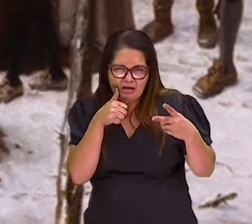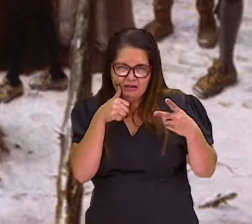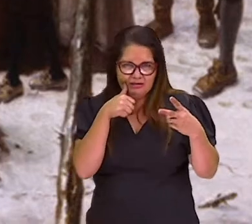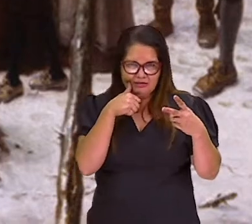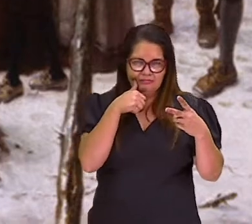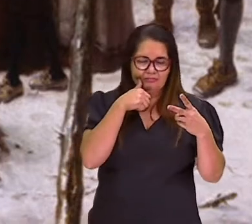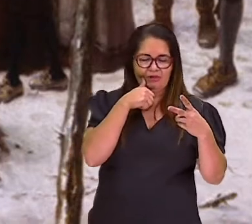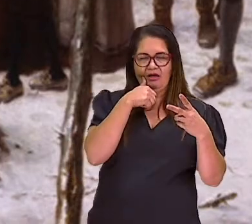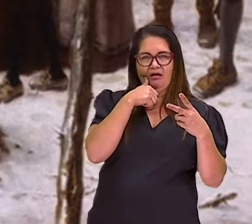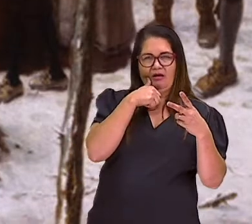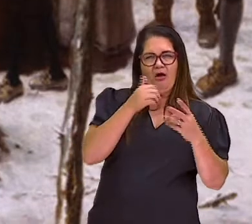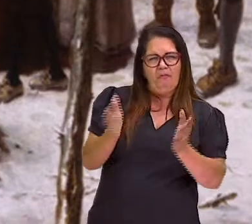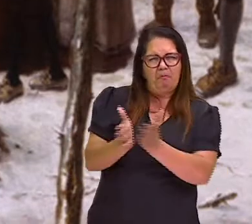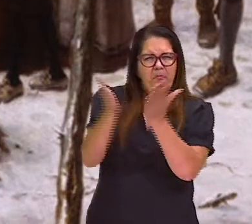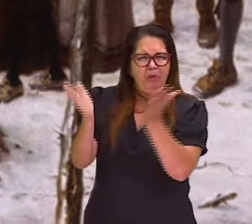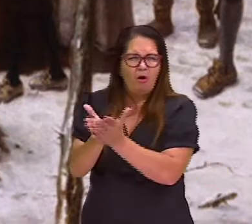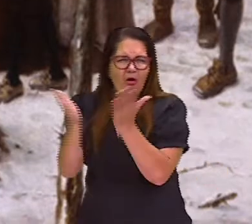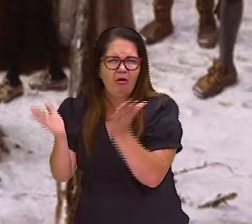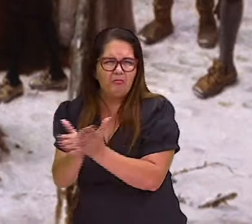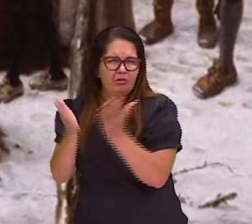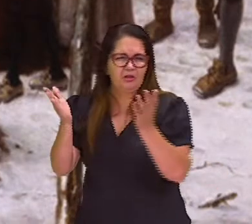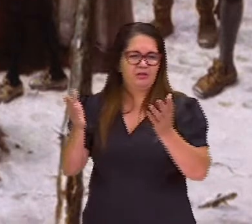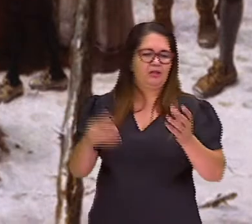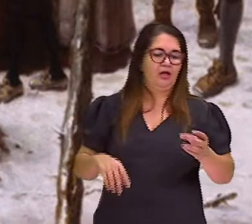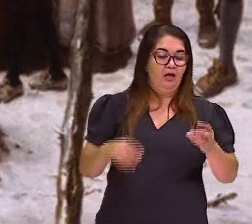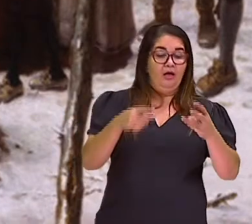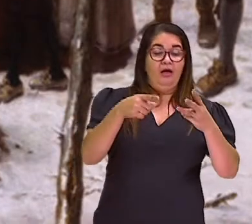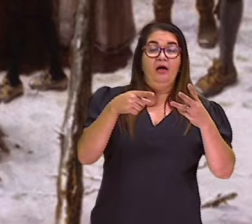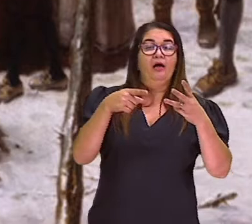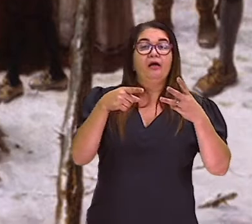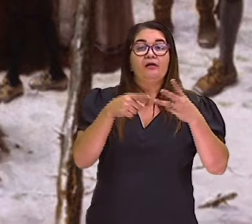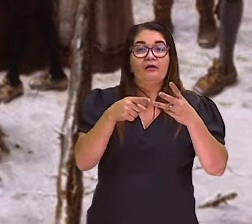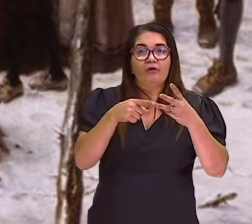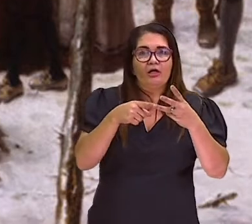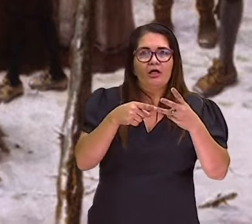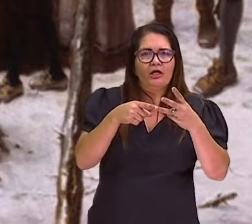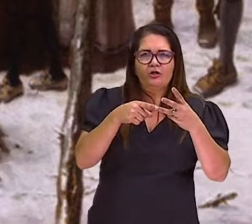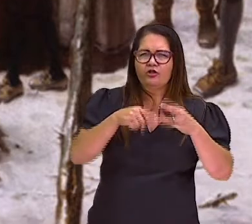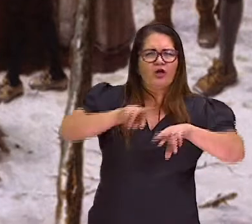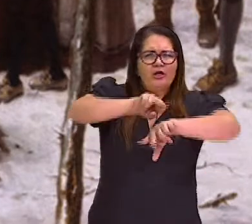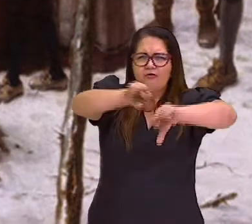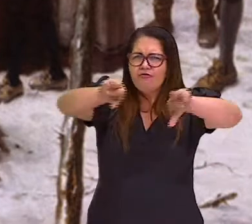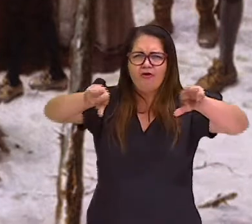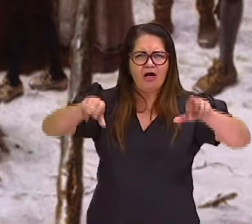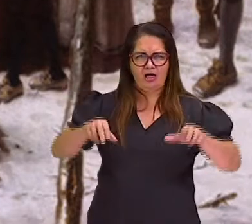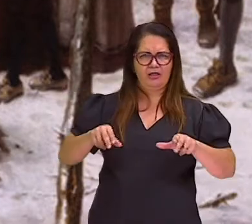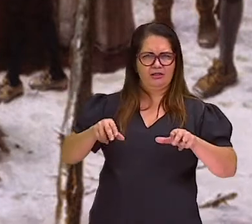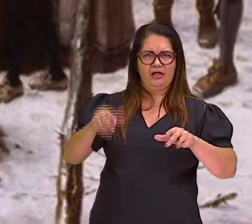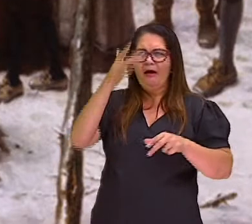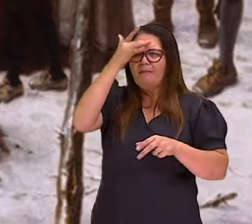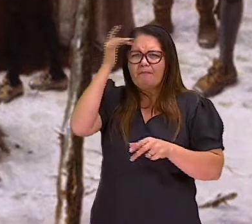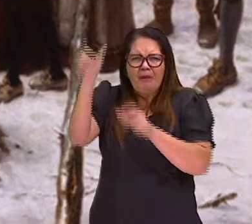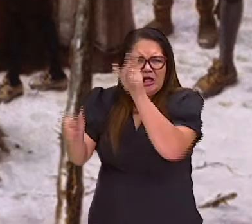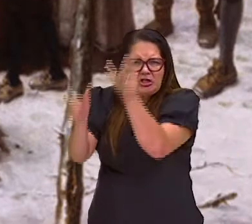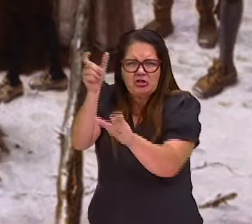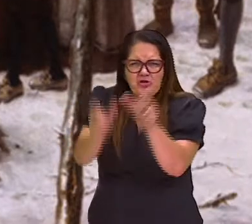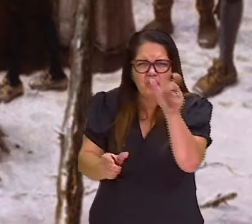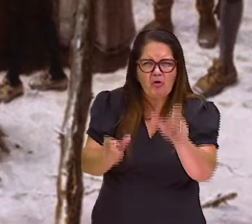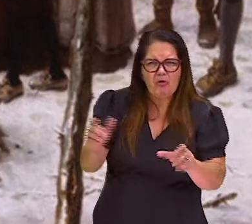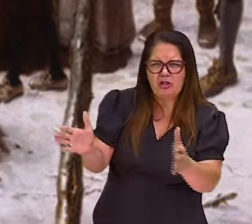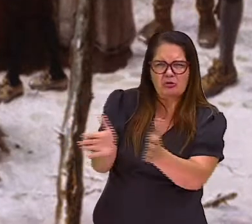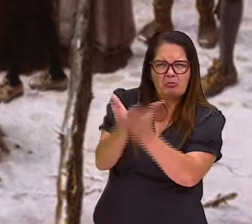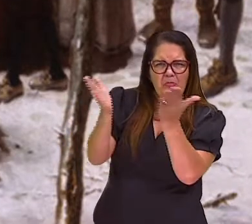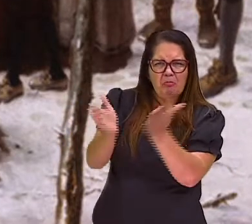pobres. Após esse primeiro grupo, embarcaram para a América os chamados